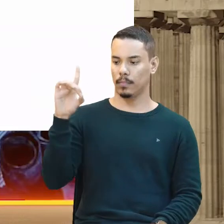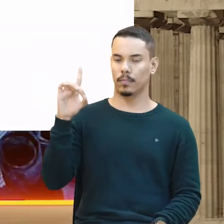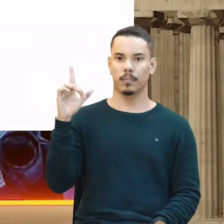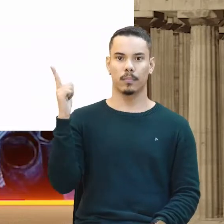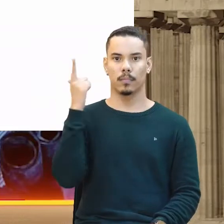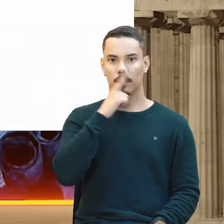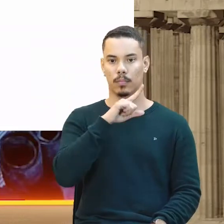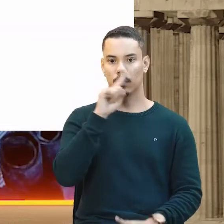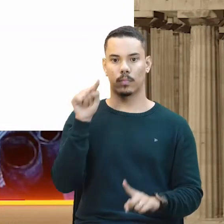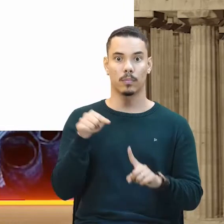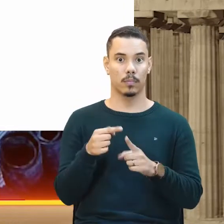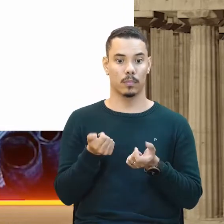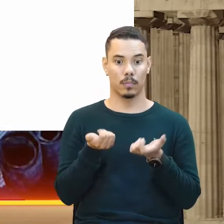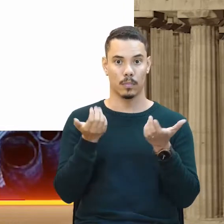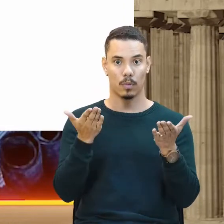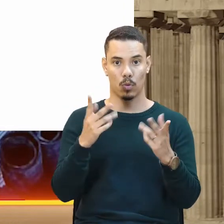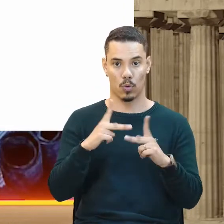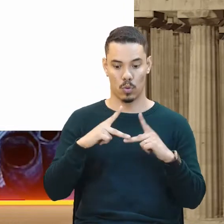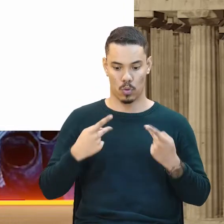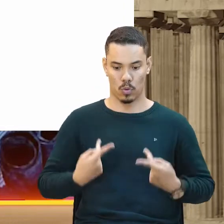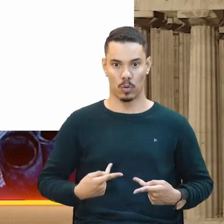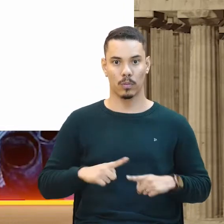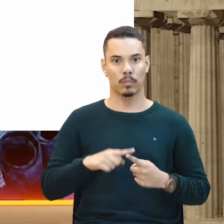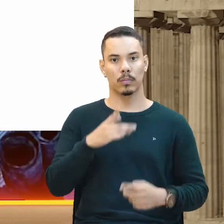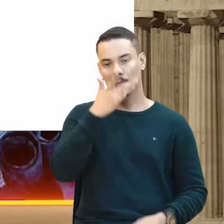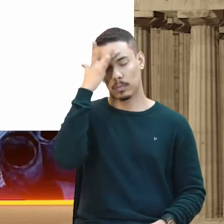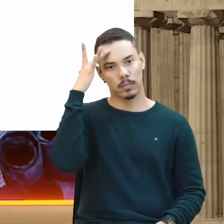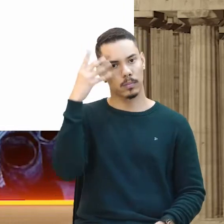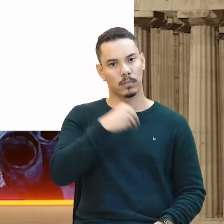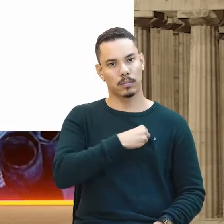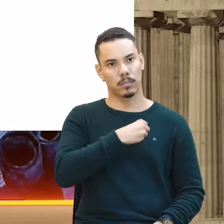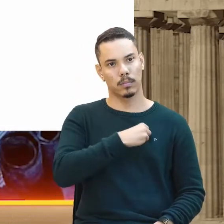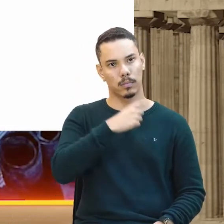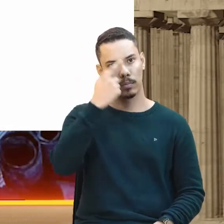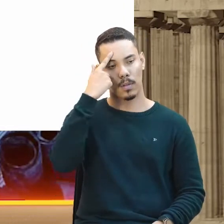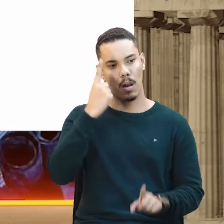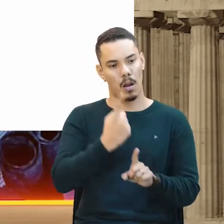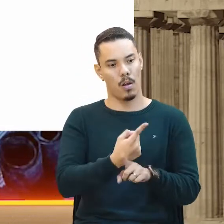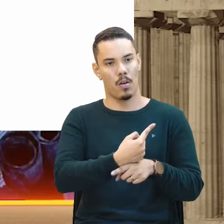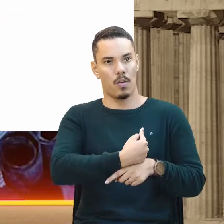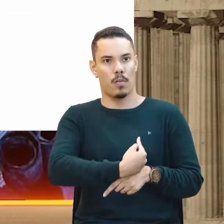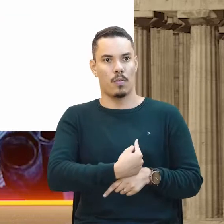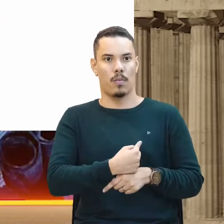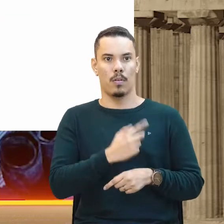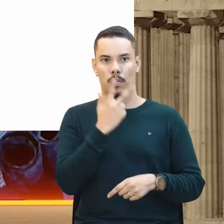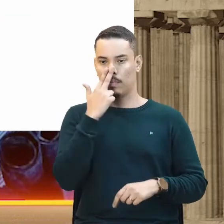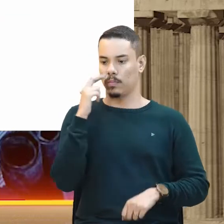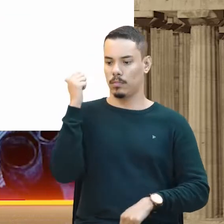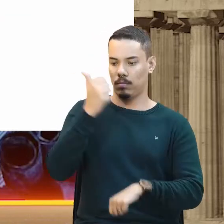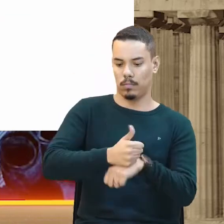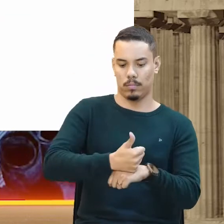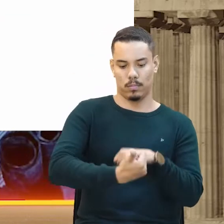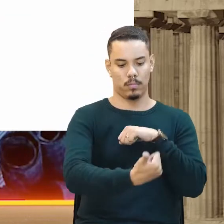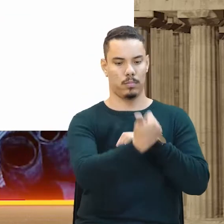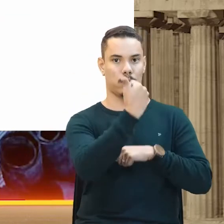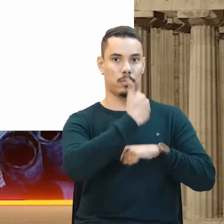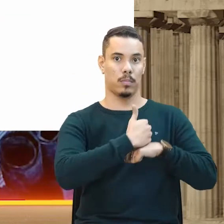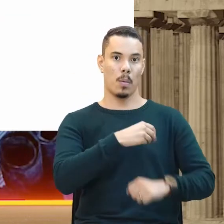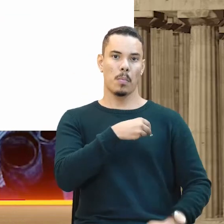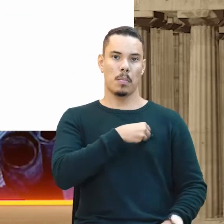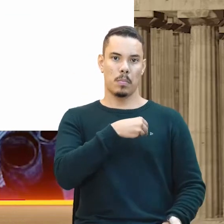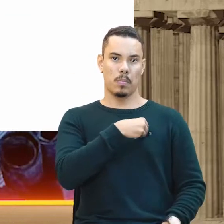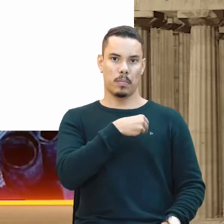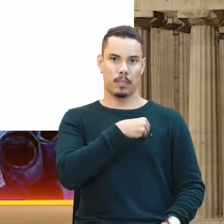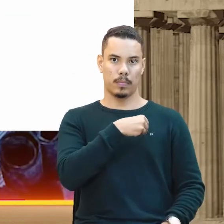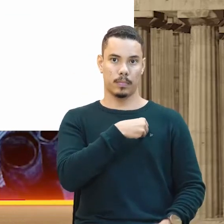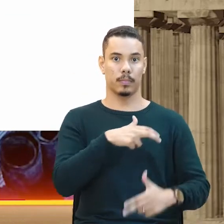o corpo. E o pecador, ele inverte essa posição. O corpo reina sobre a alma. Então, dentro desse conceito, o